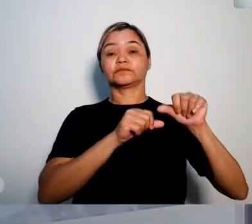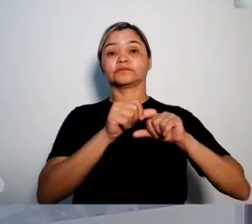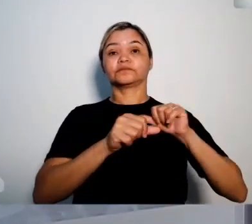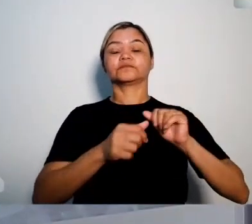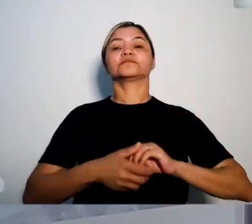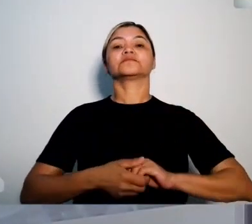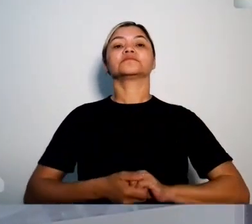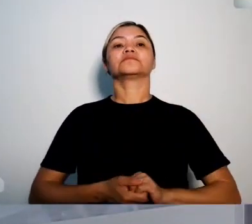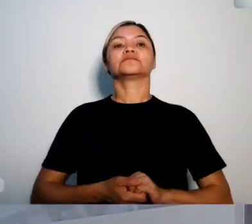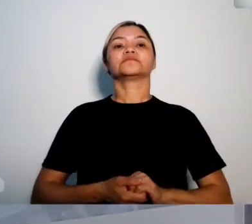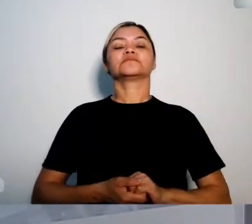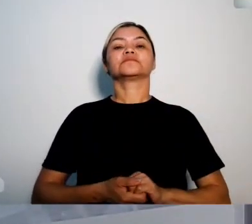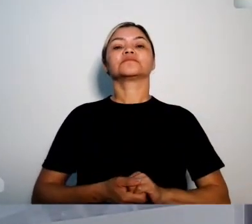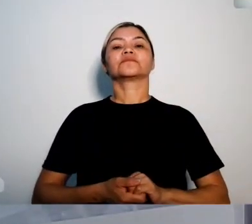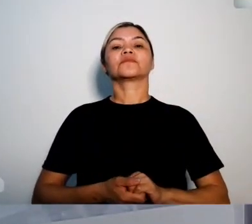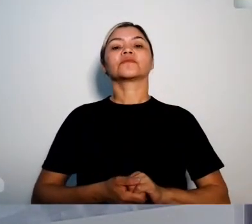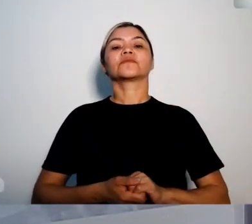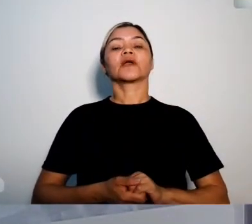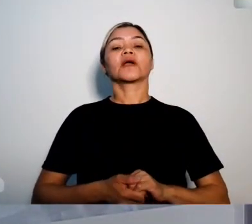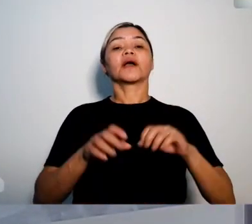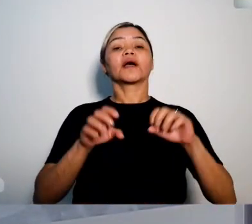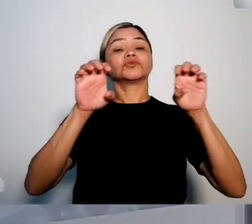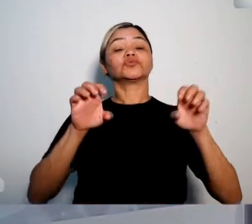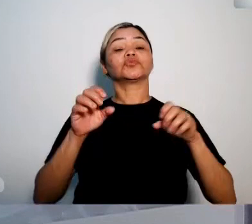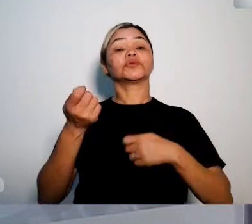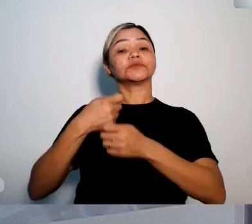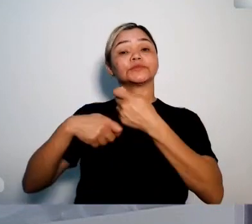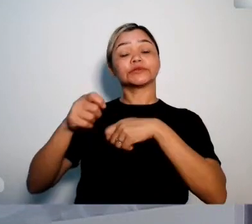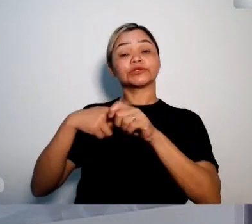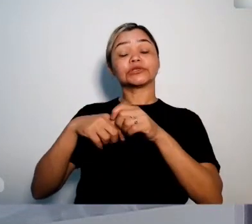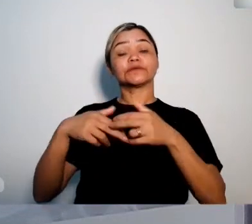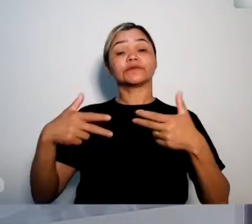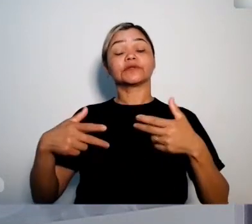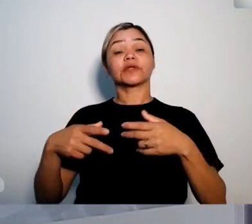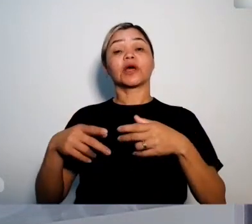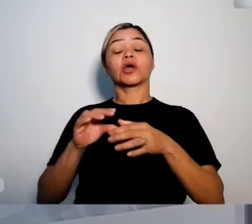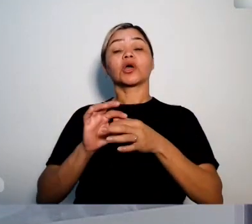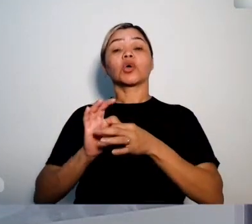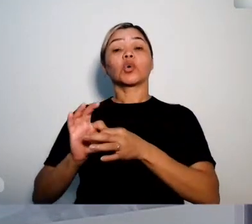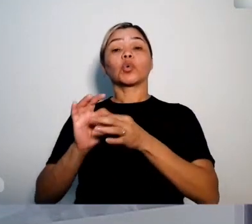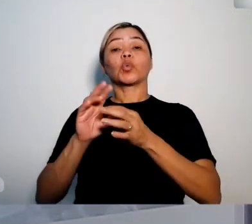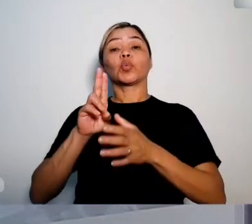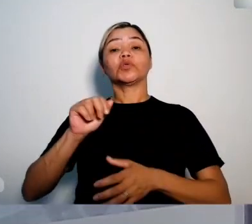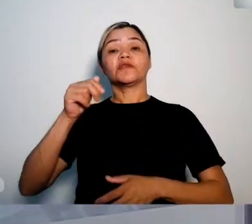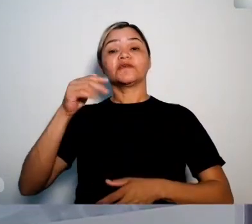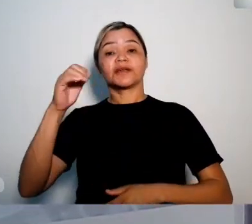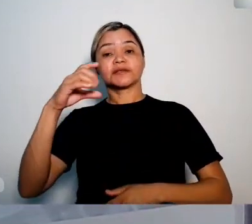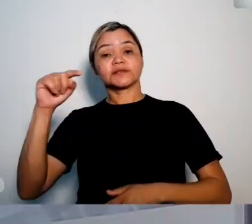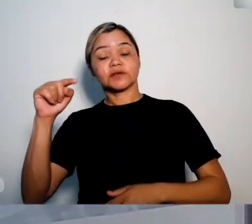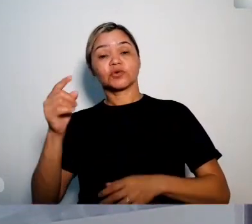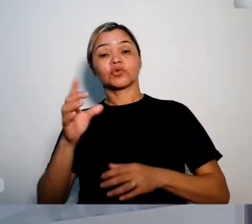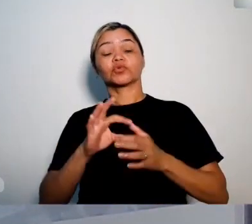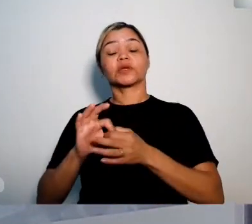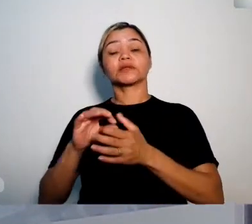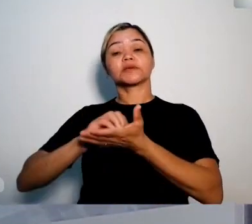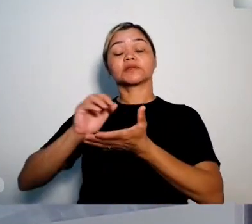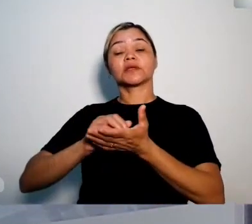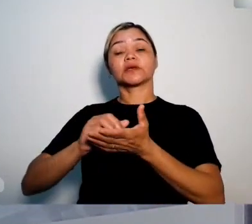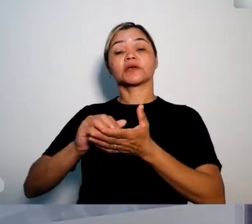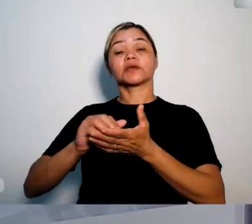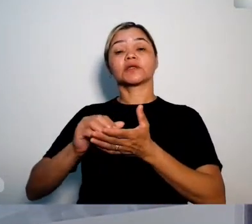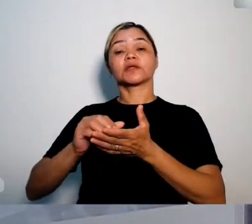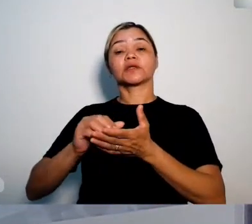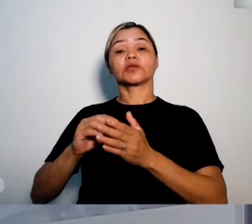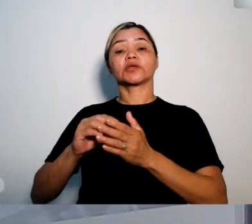a estrutura administrativa, porque ele está unificando a Secretaria de Comunicação junto com a Secretaria